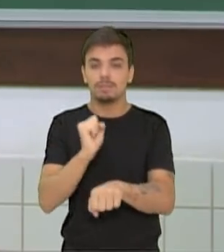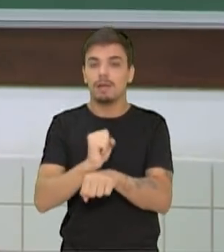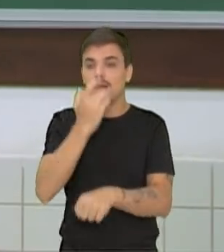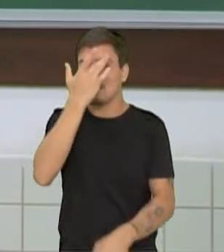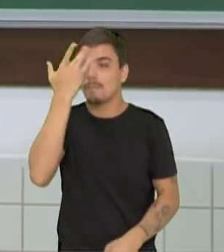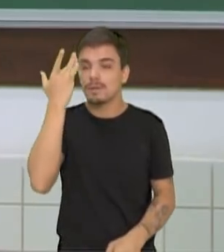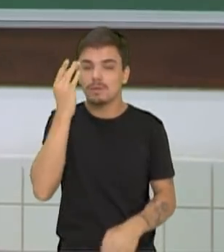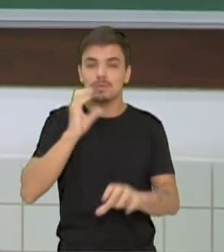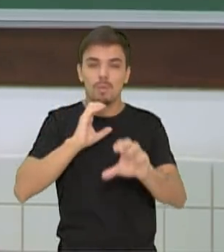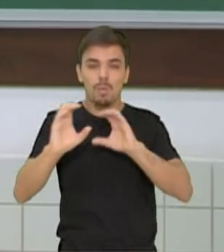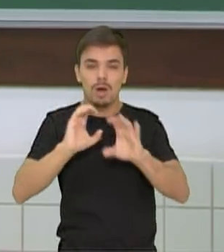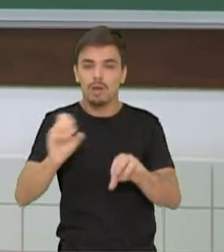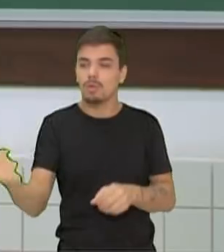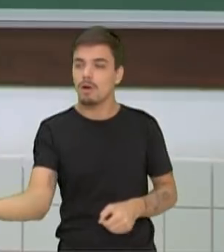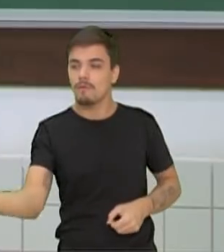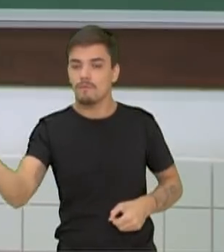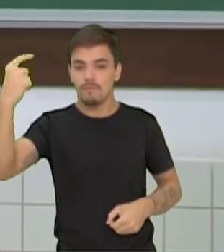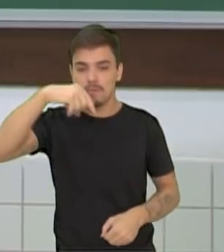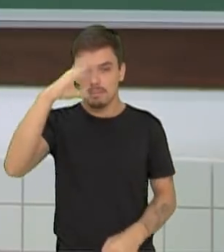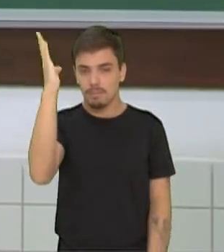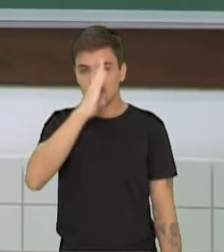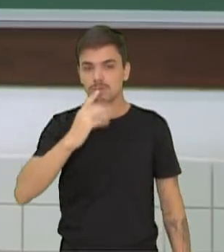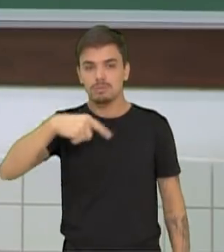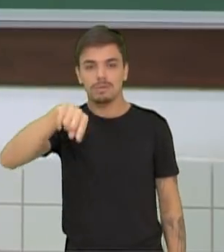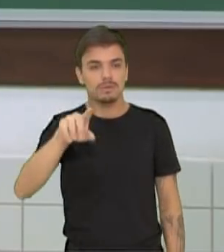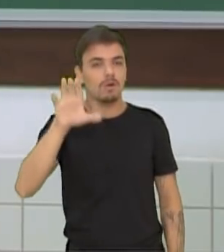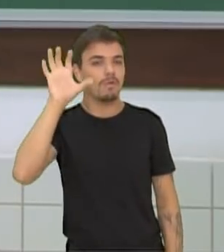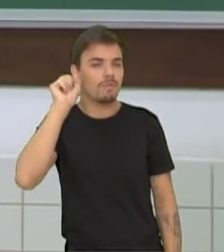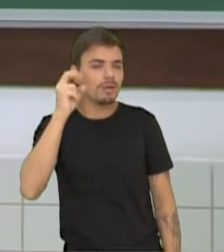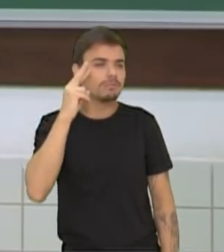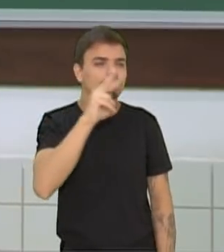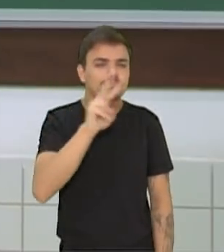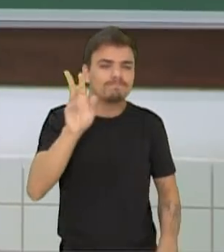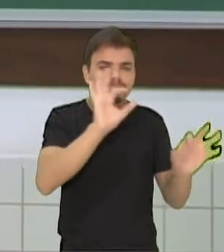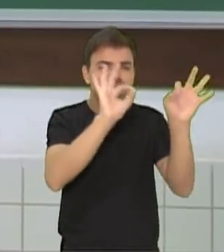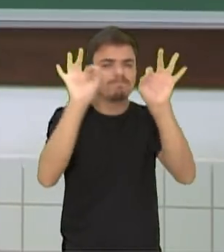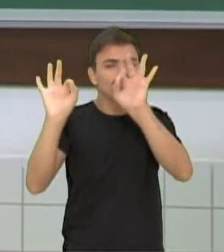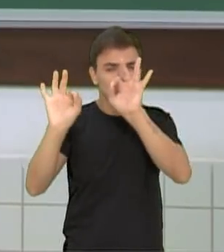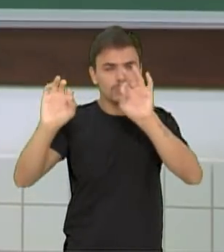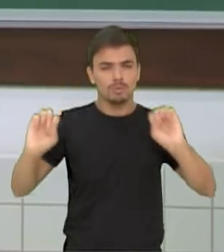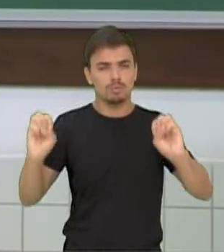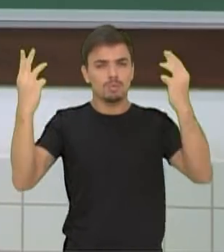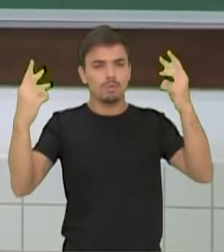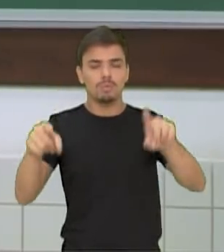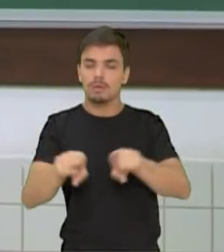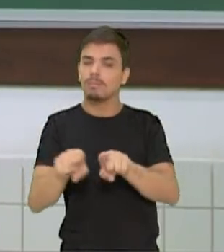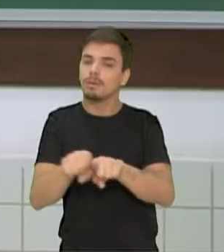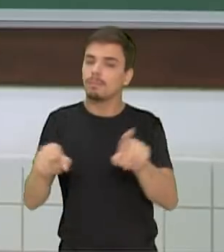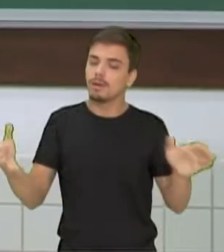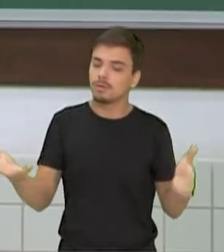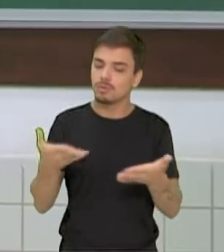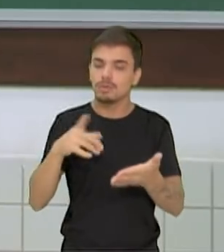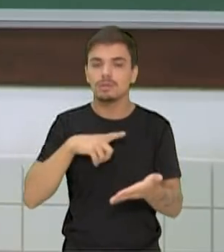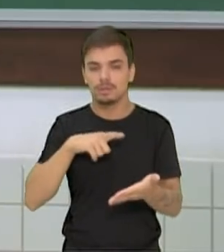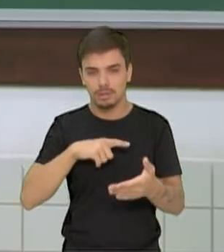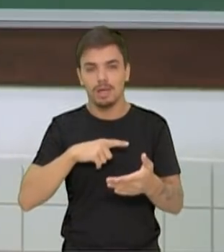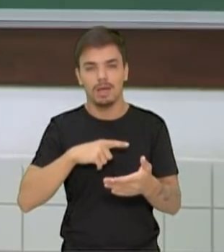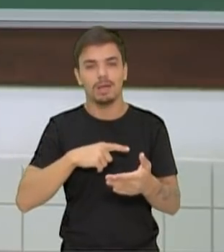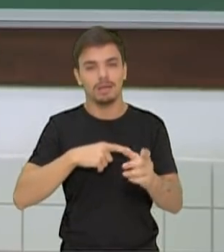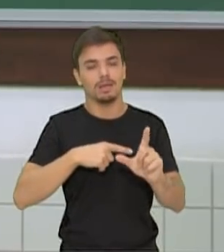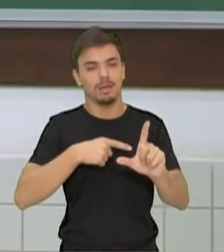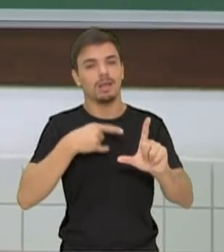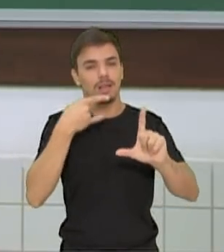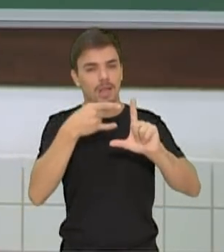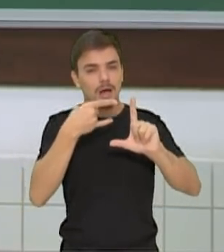vir aqui para você poder ouvi-lo, vê-lo, né? Assistir um show. Hoje em dia não, hoje em dia a gente tem live, né? A gente